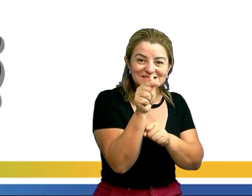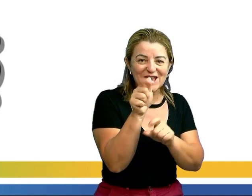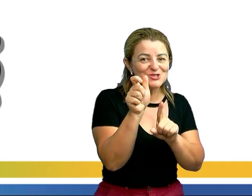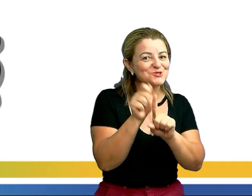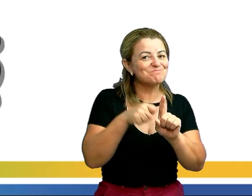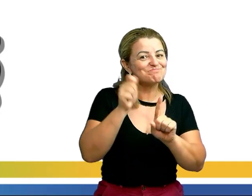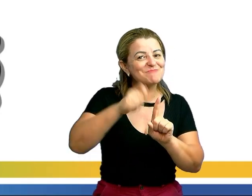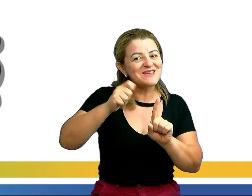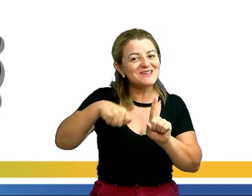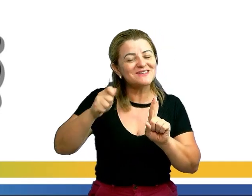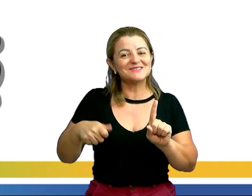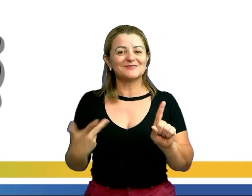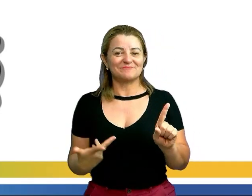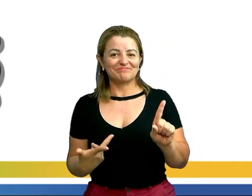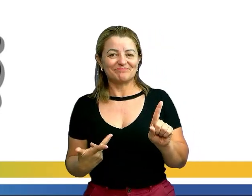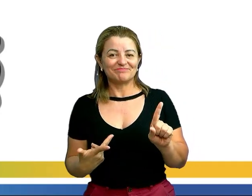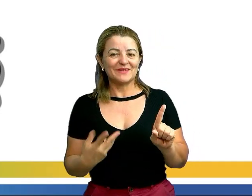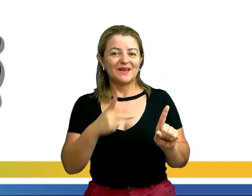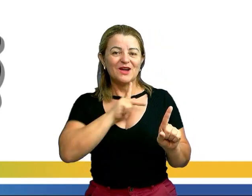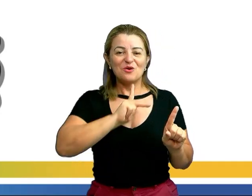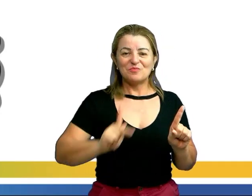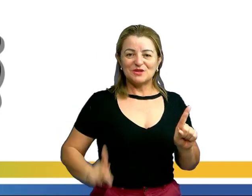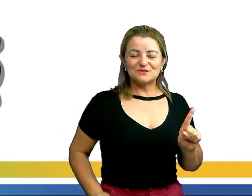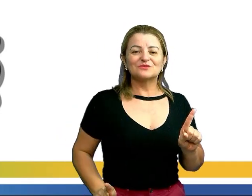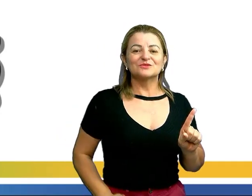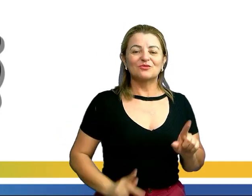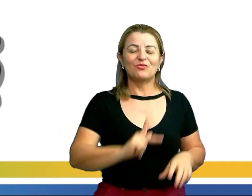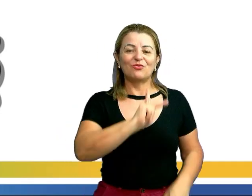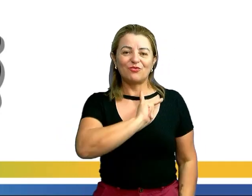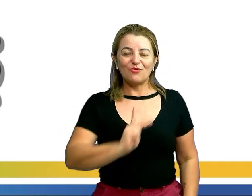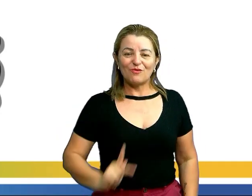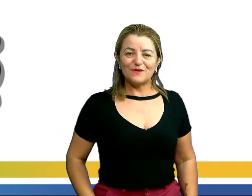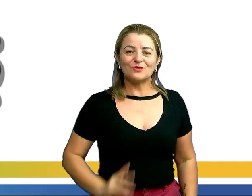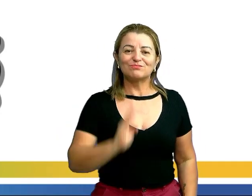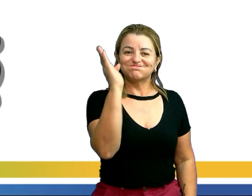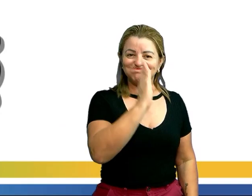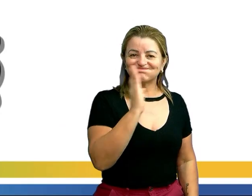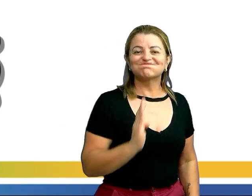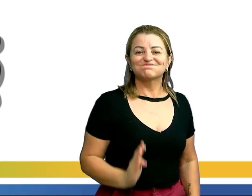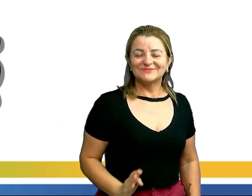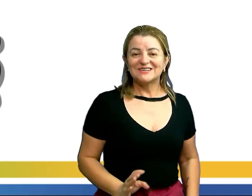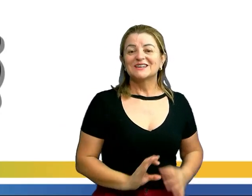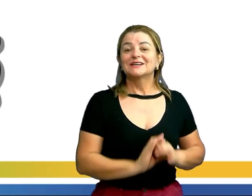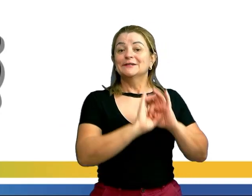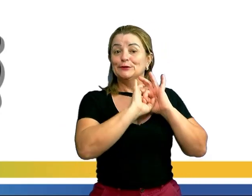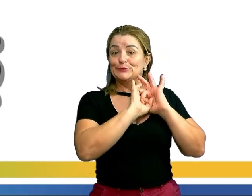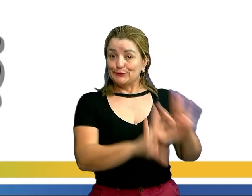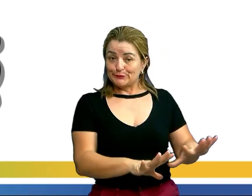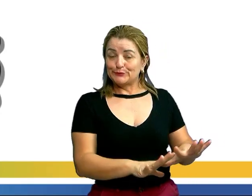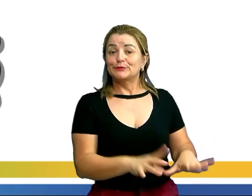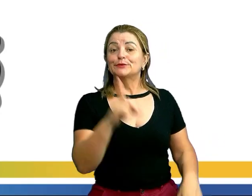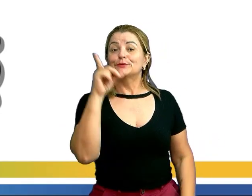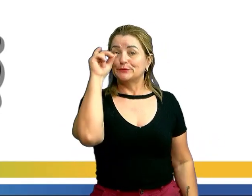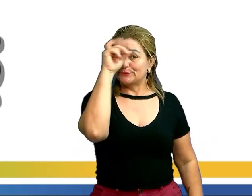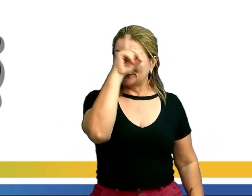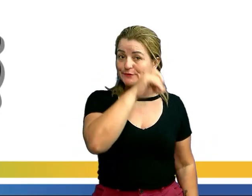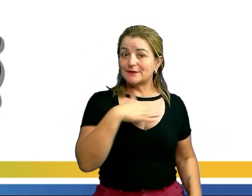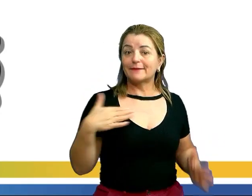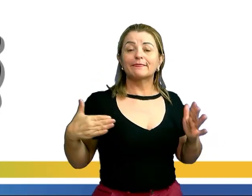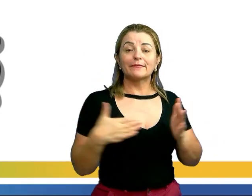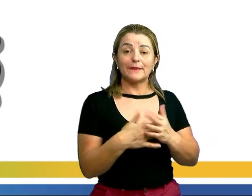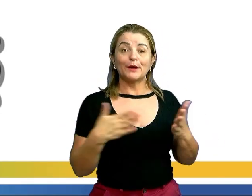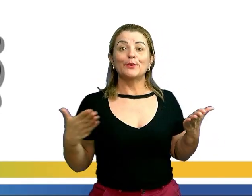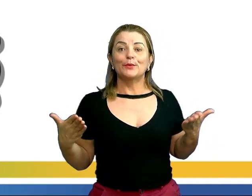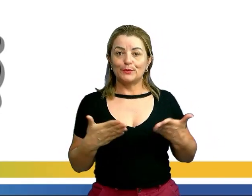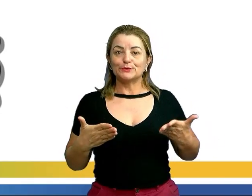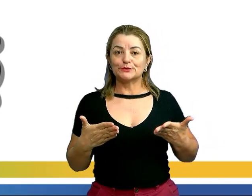meses. Por 7 meses, Jânio Quadros governou o Brasil e deixou sequelas para nós até hoje. Que os JK